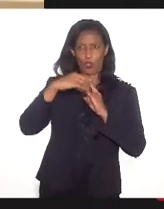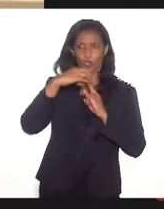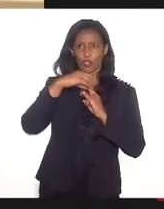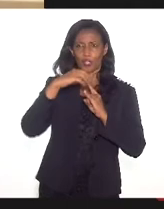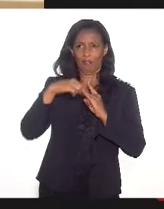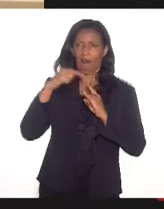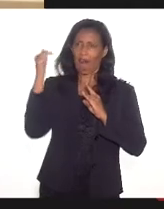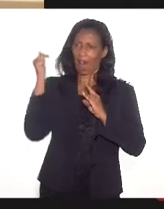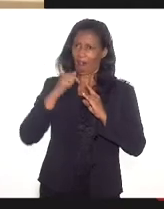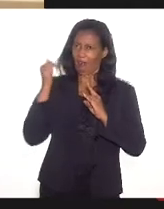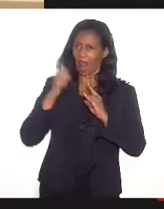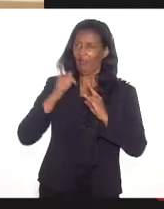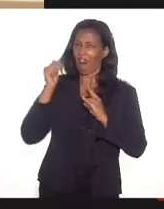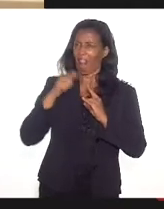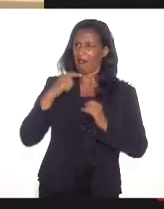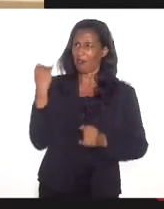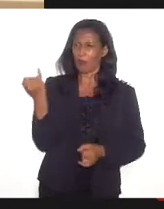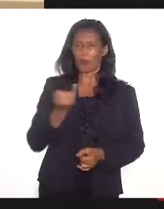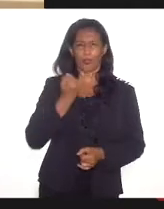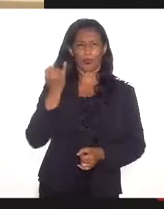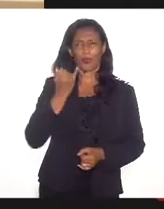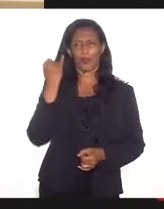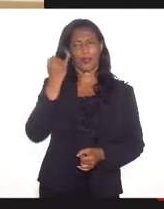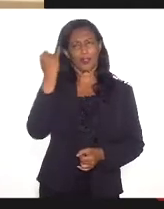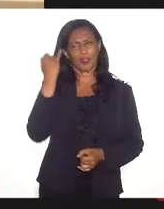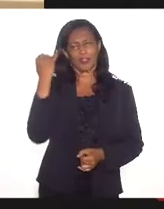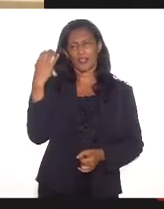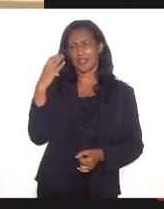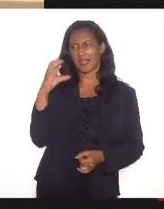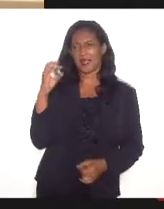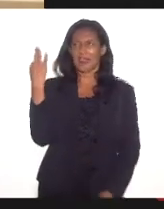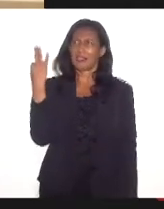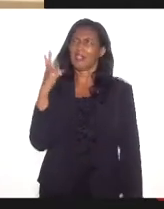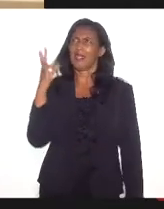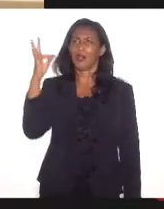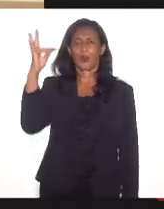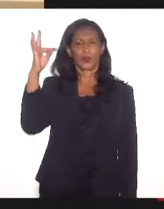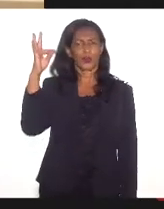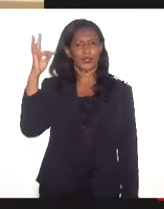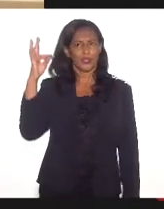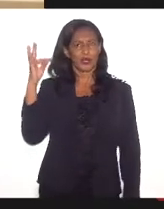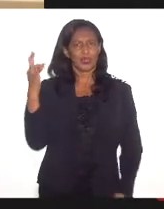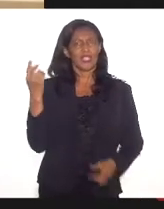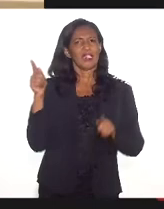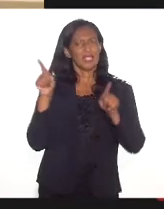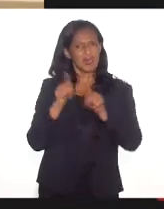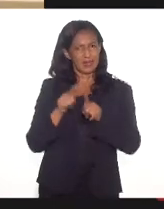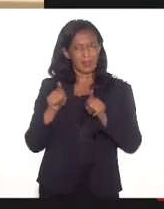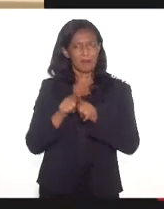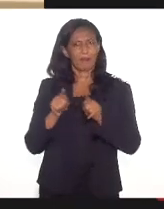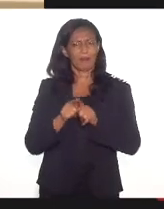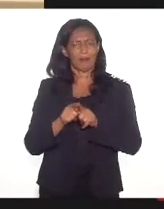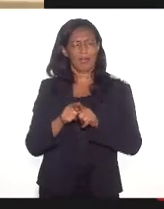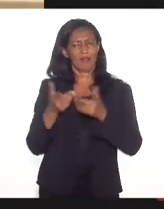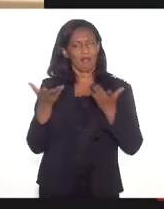entidade tão fundamental e importante da ciência, tecnologia, inclusive, está aí